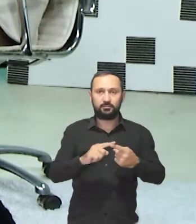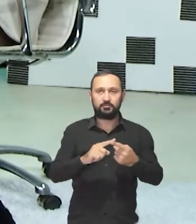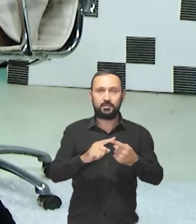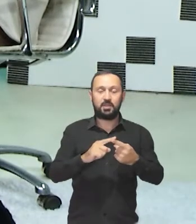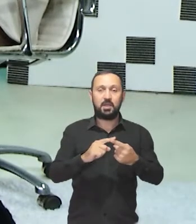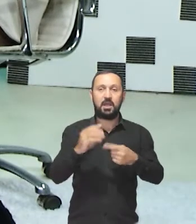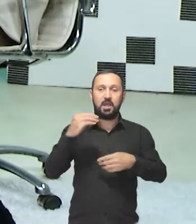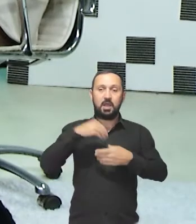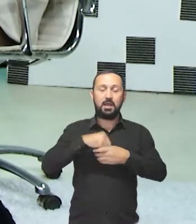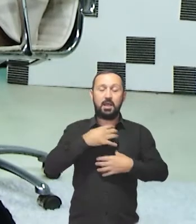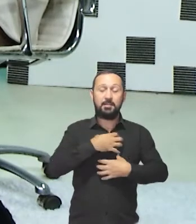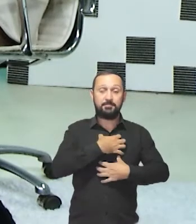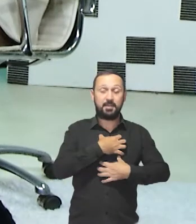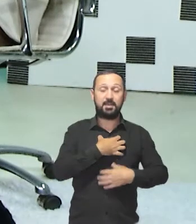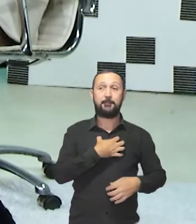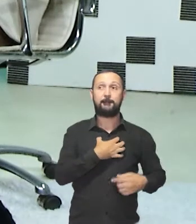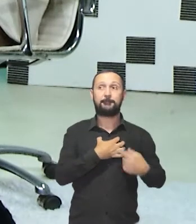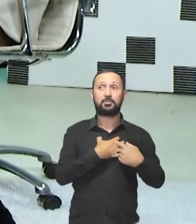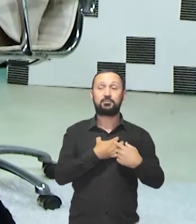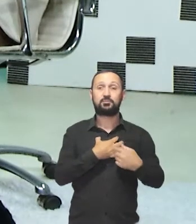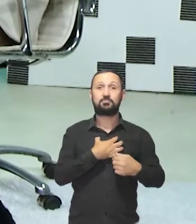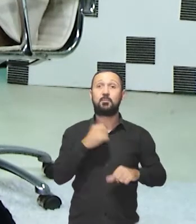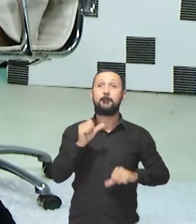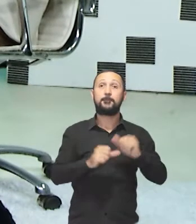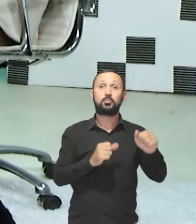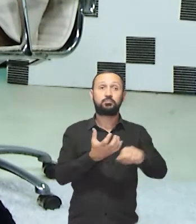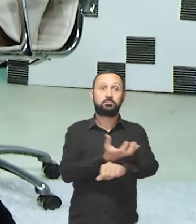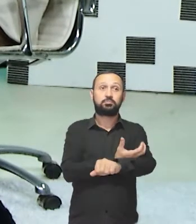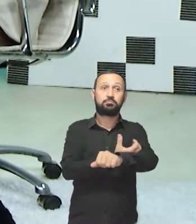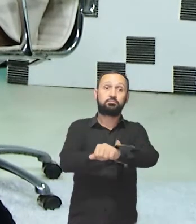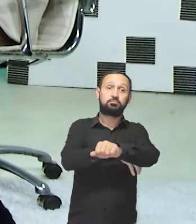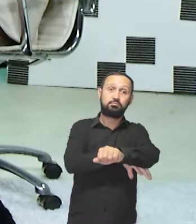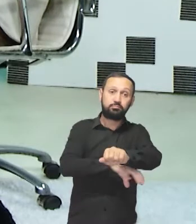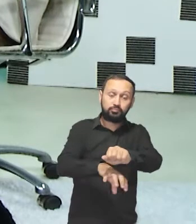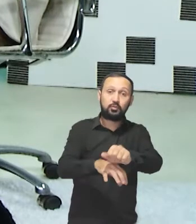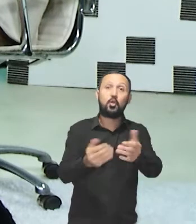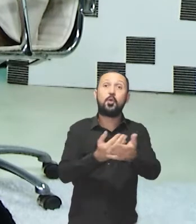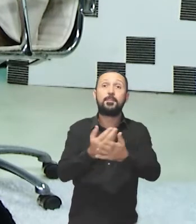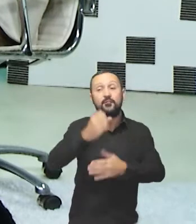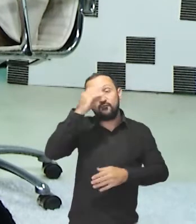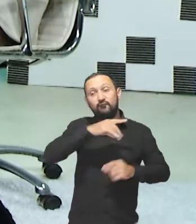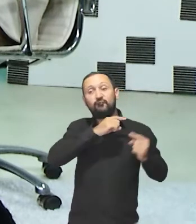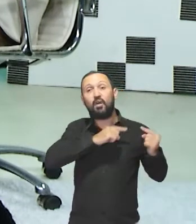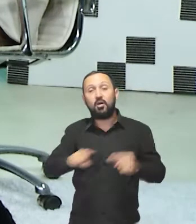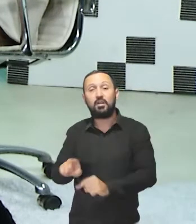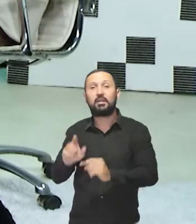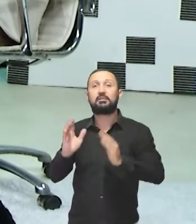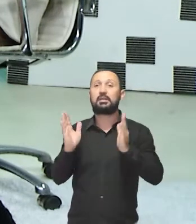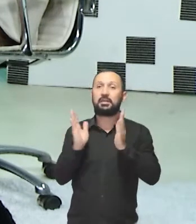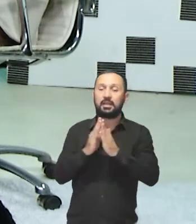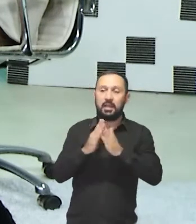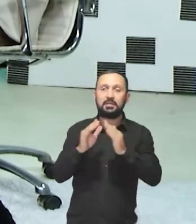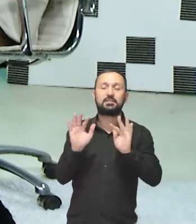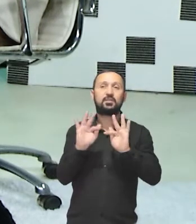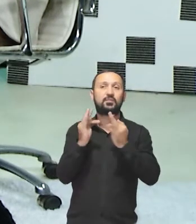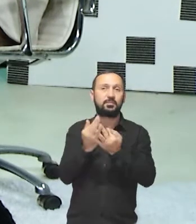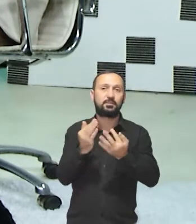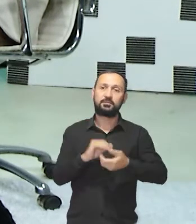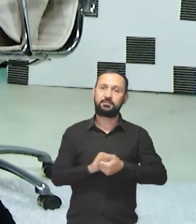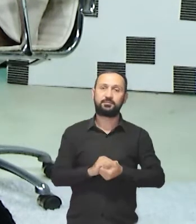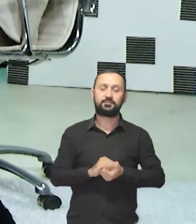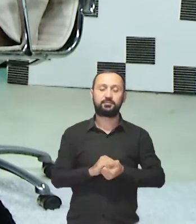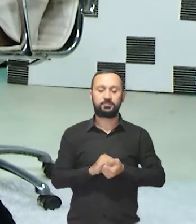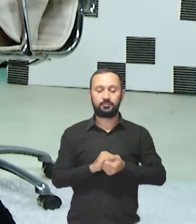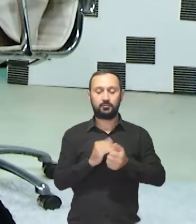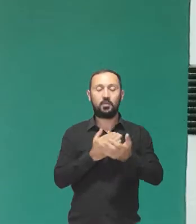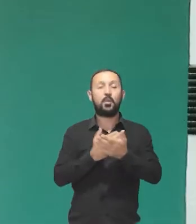vai desestabilizar emocionalmente, ele se torna violento. E essa repercussão vai aonde? Na casa, na família. Tá? E aí